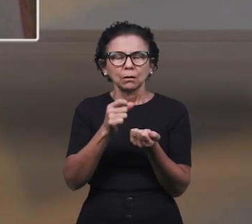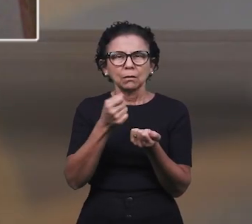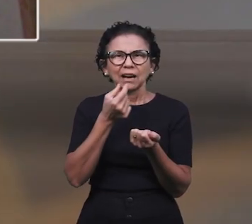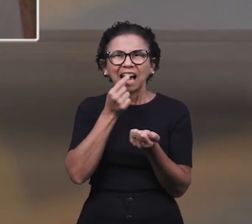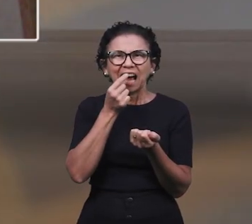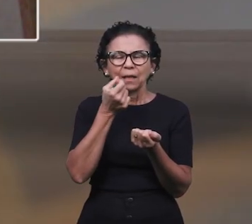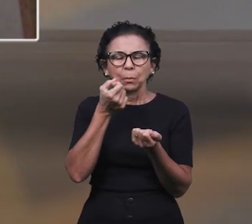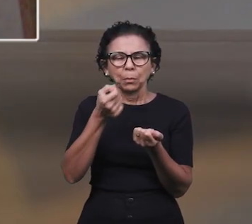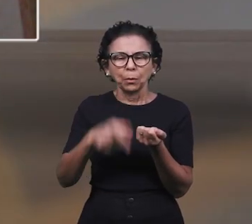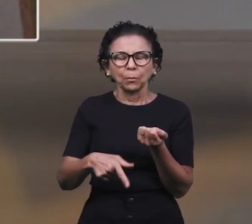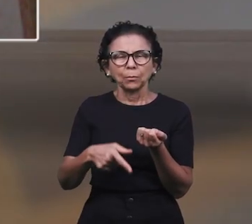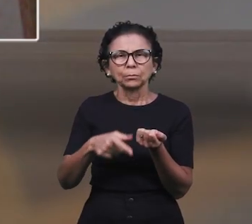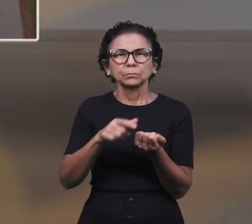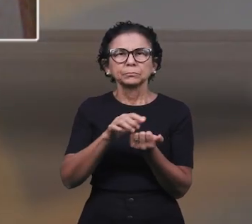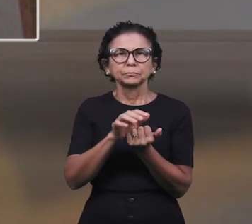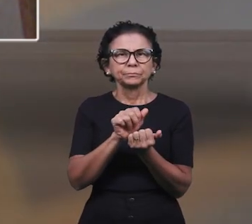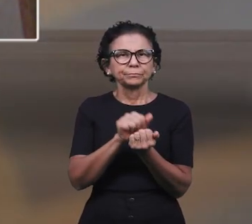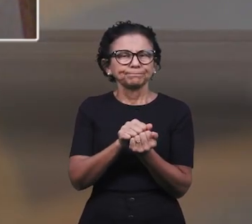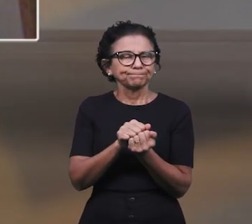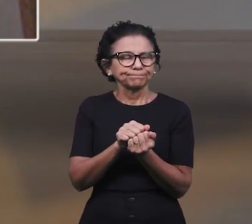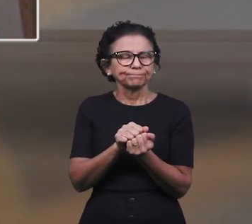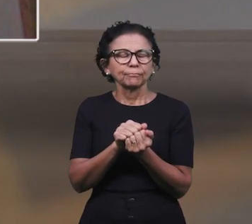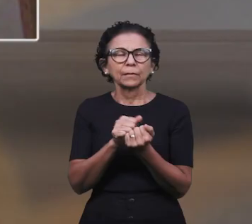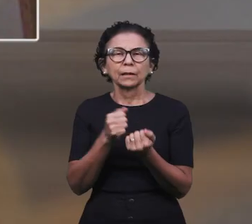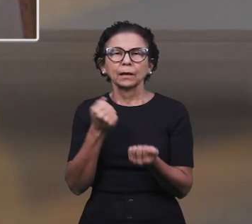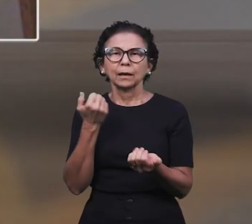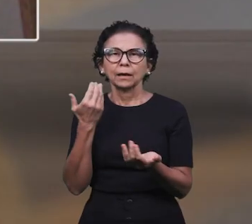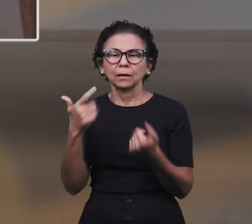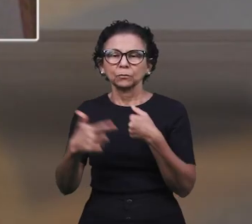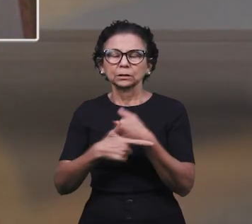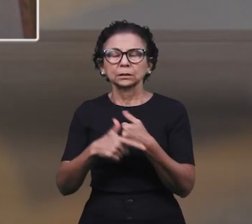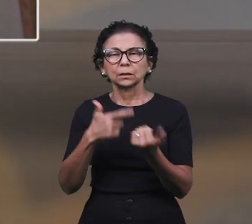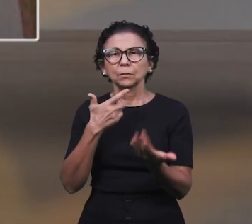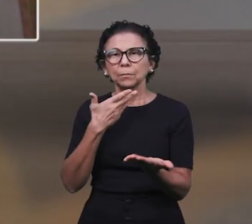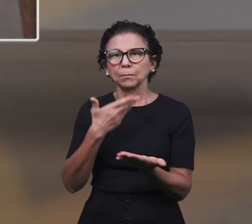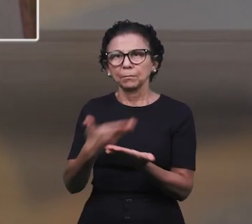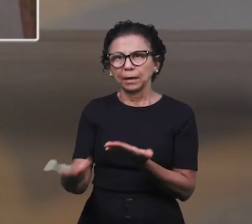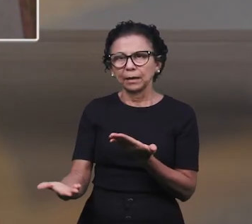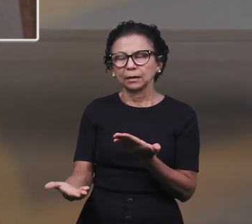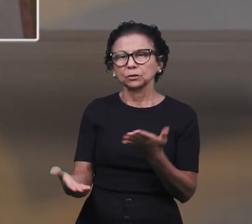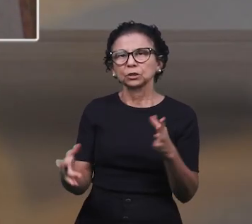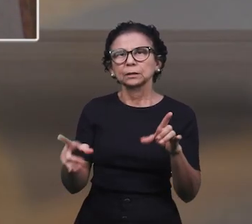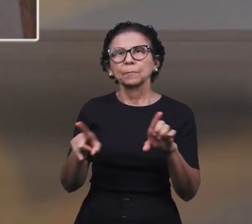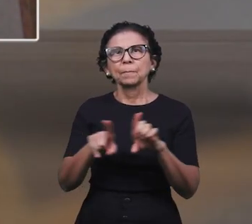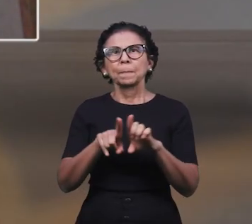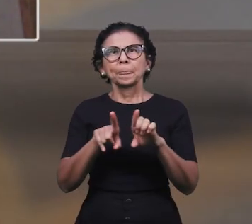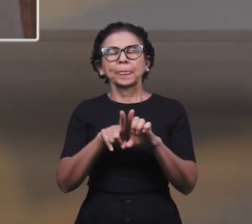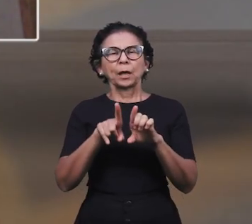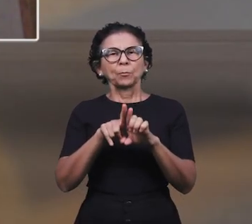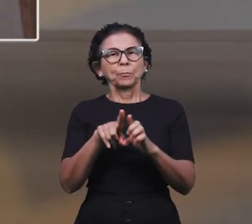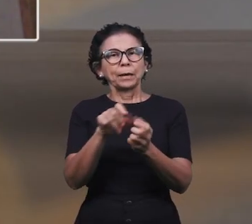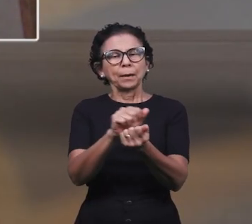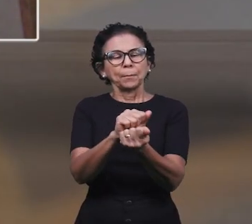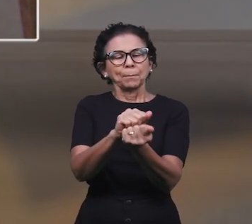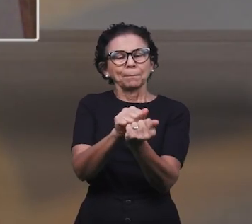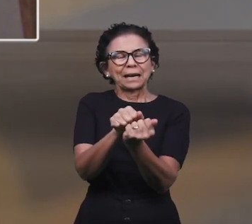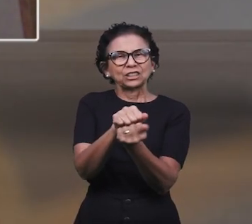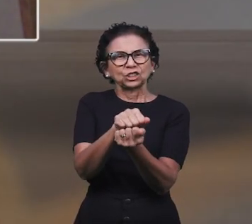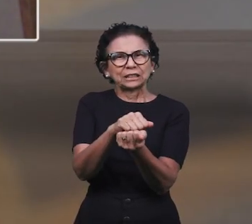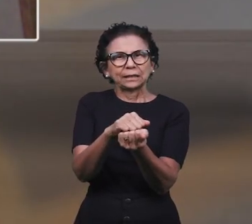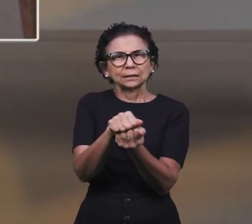perde a sua função. Depois nós temos problemas de oclusão, que envolve a mastigação,